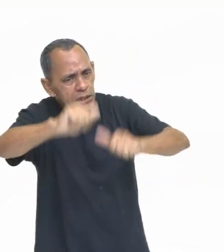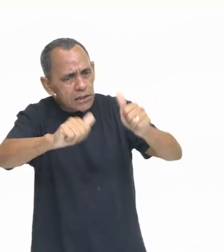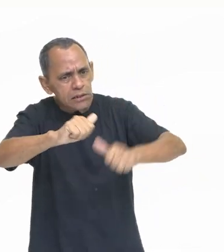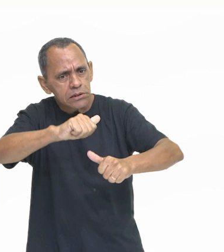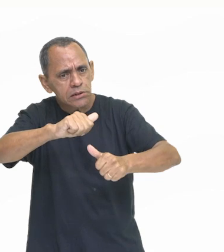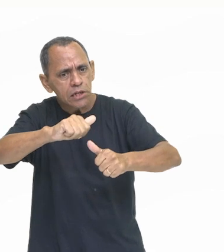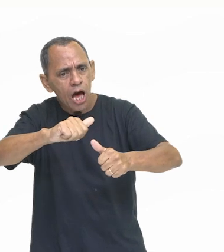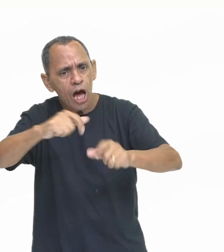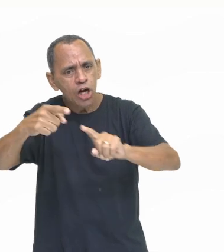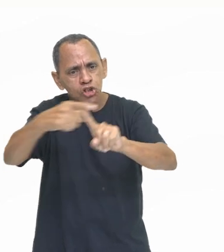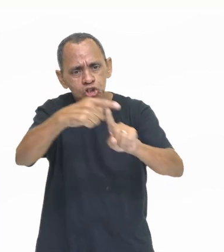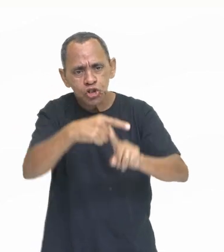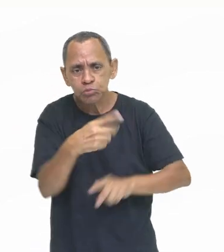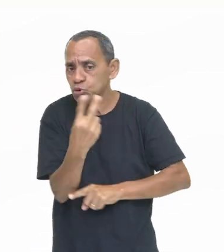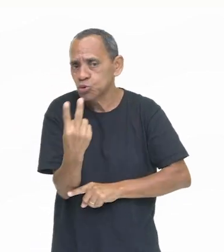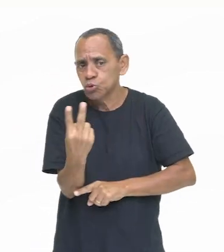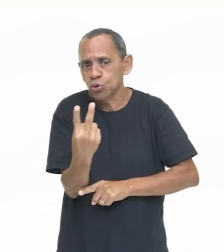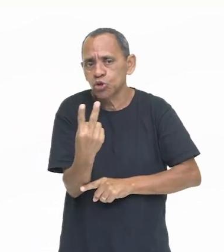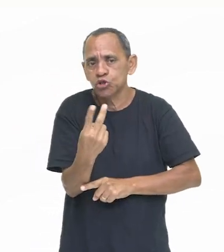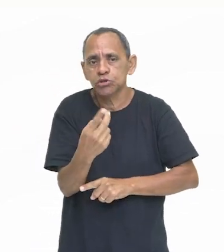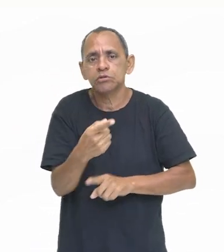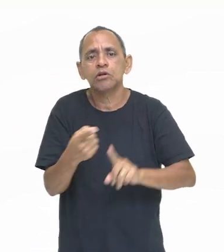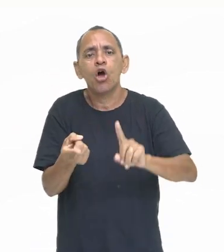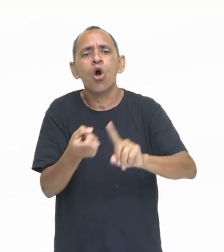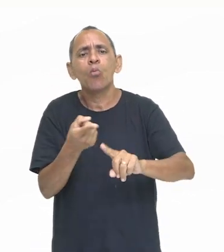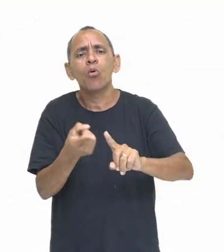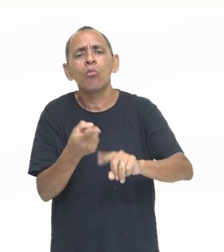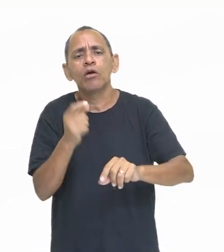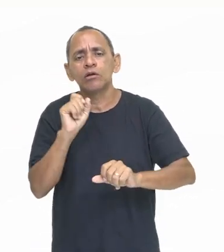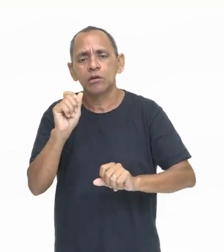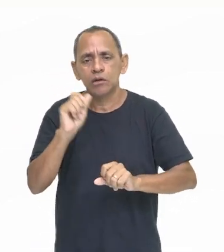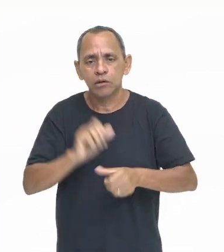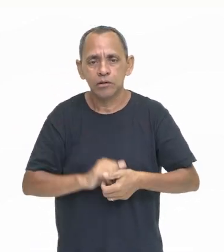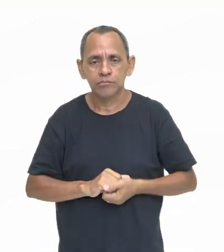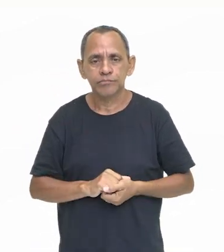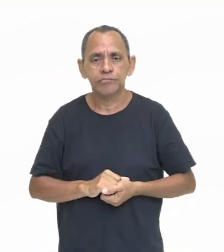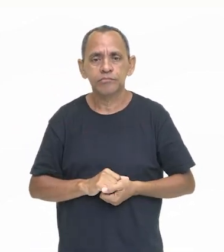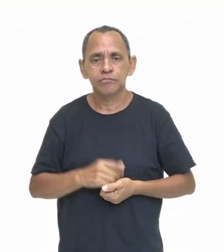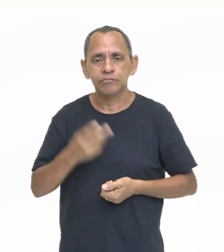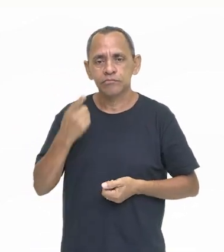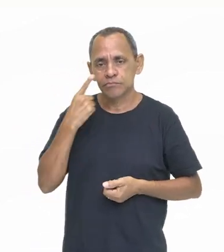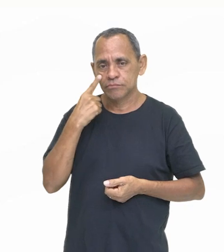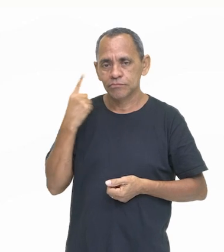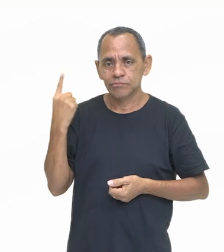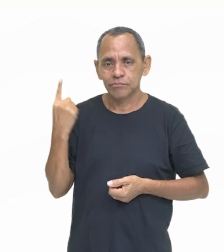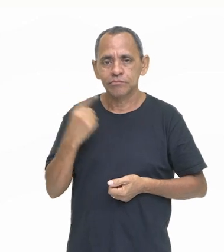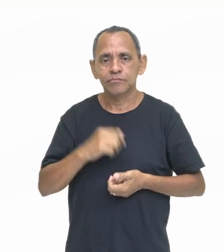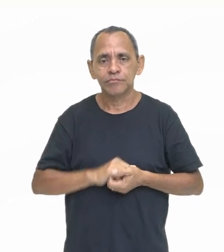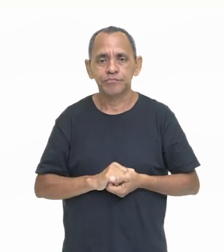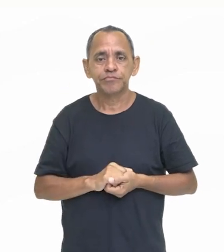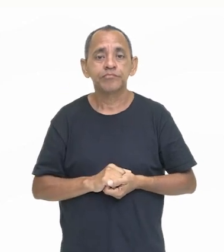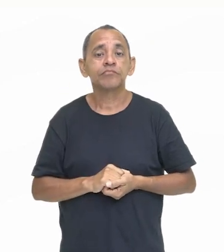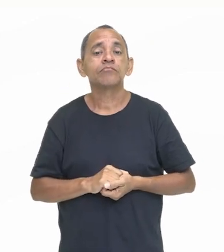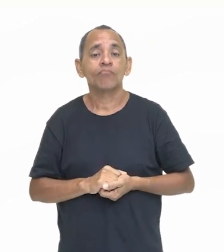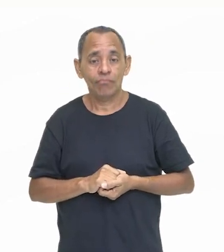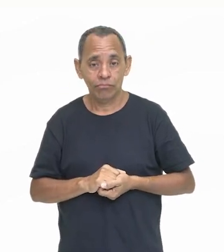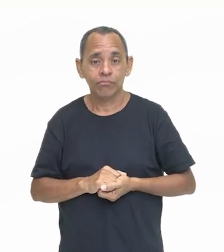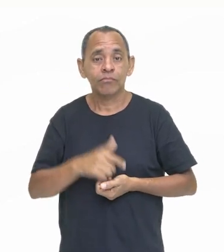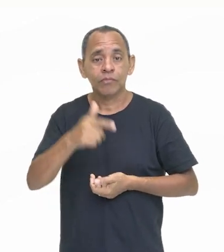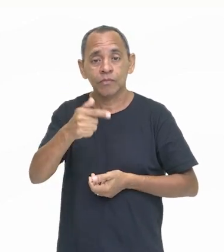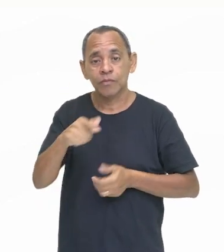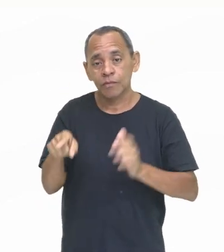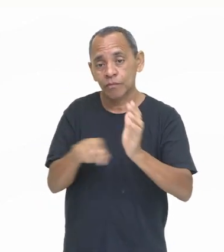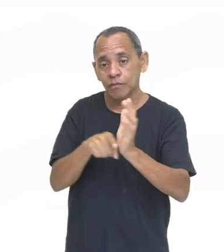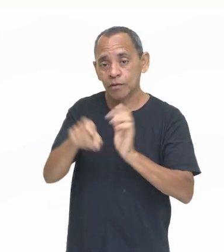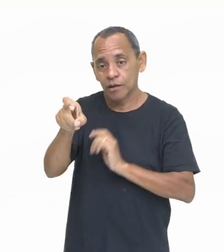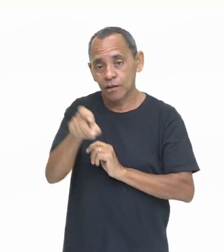situações. Para esse primeiro caso aqui, o do numerador, 7 menos x vai ter que ser maior ou igual a